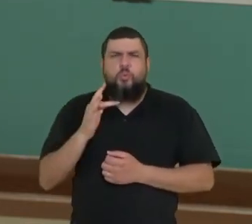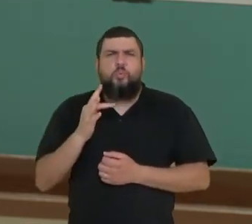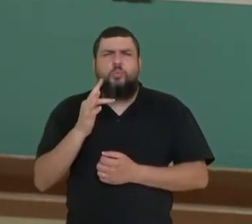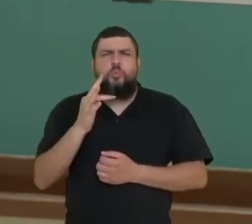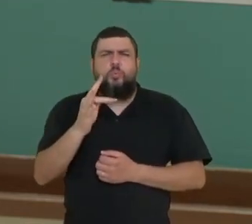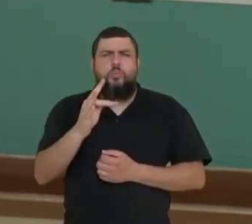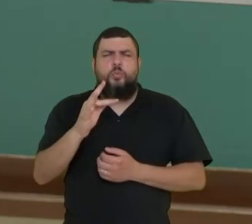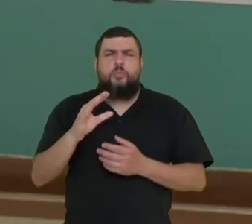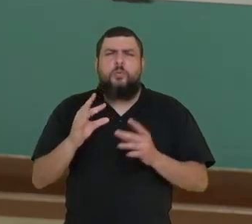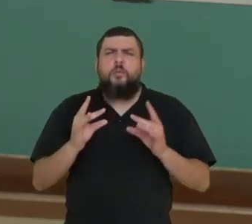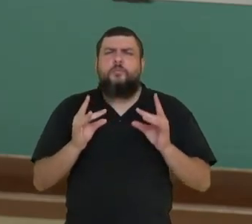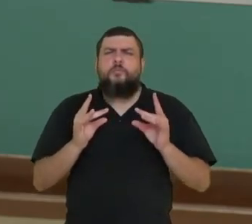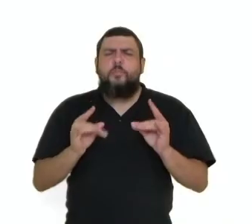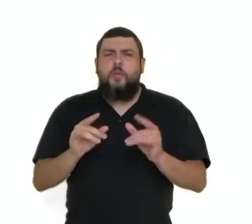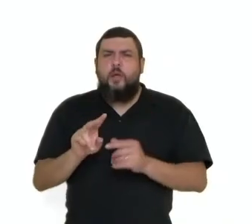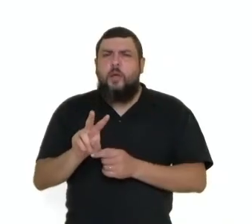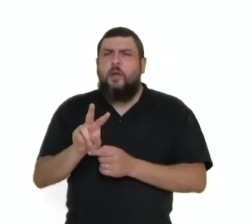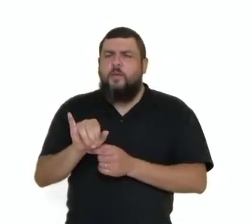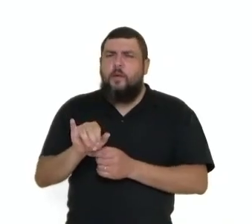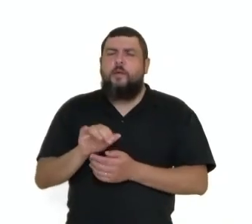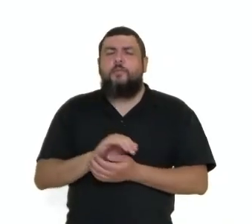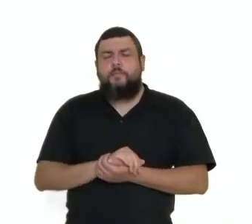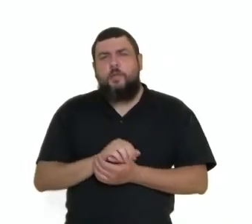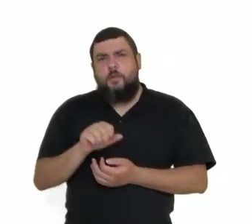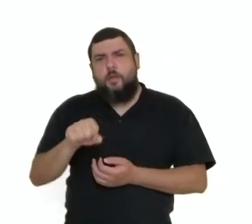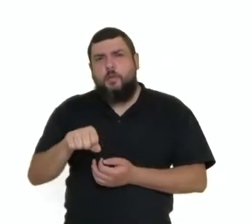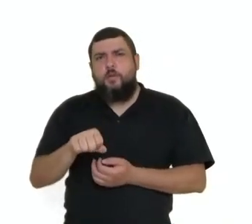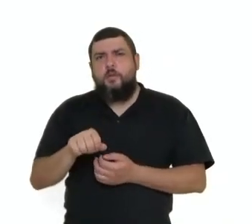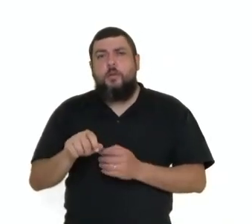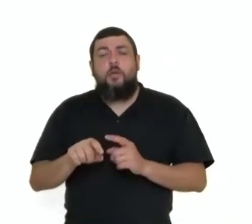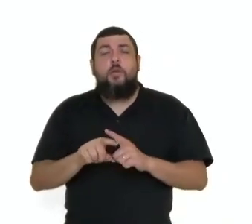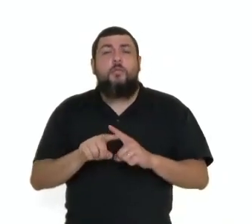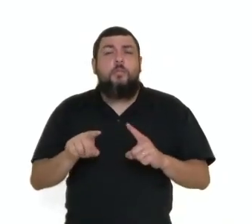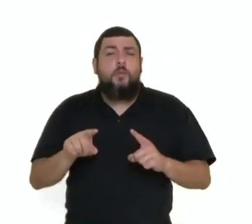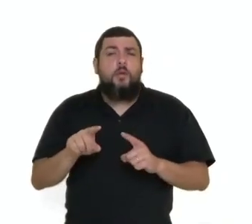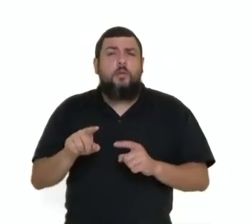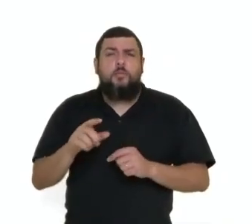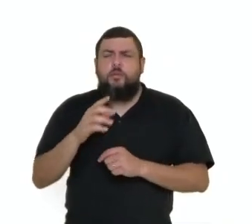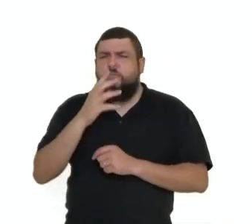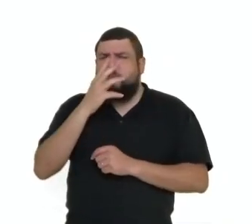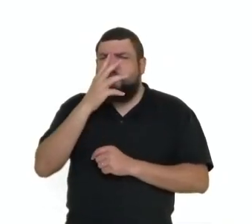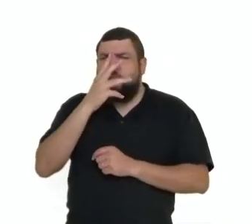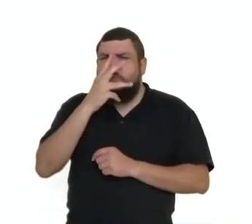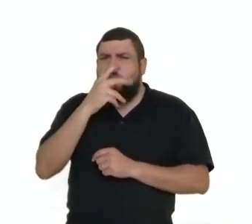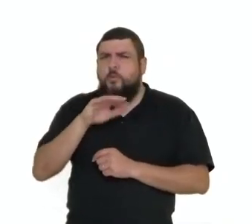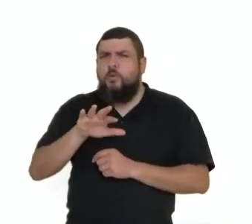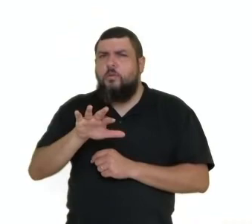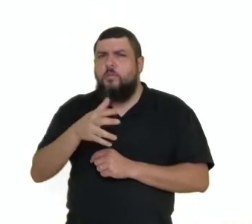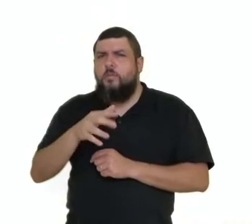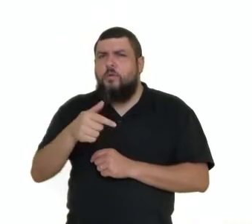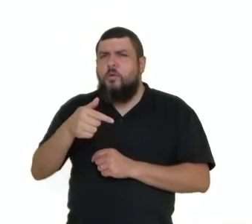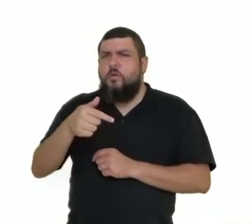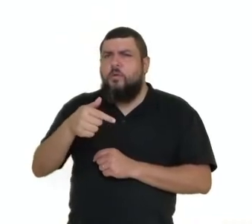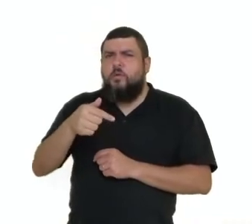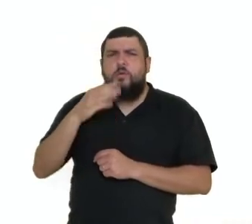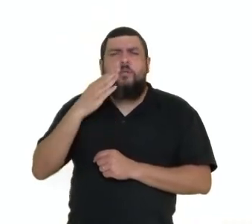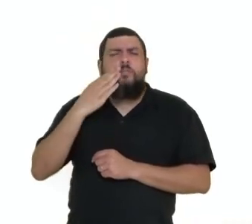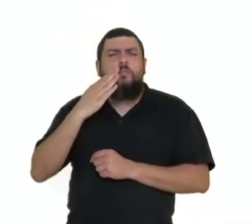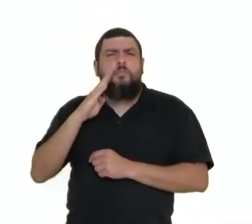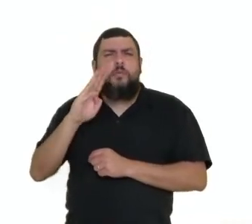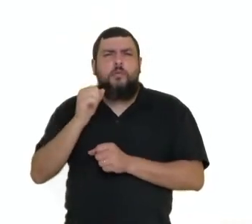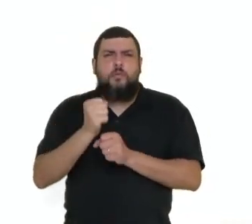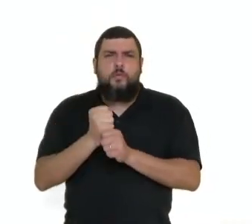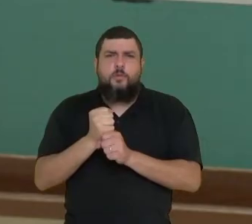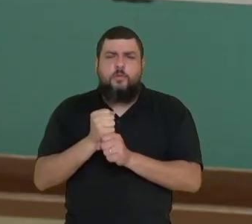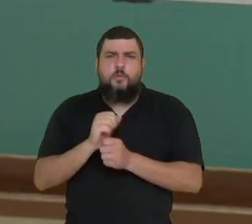nós? Vamos lá, um dia provavelmente vai, mas presume-se que o tempo será daqui a aproximadamente 7 bilhões de anos. Ou